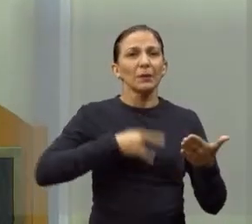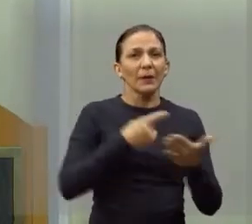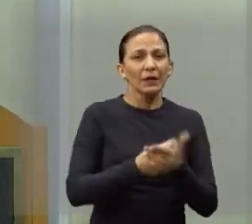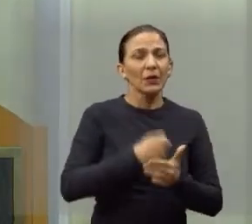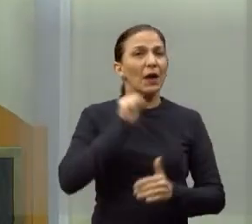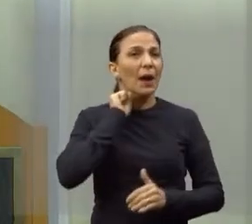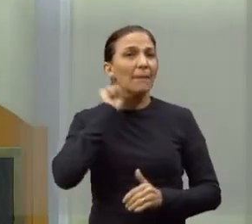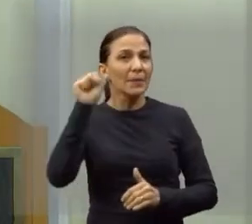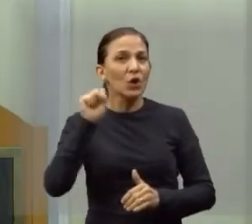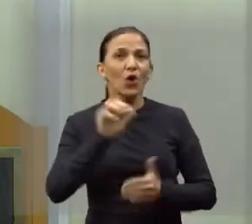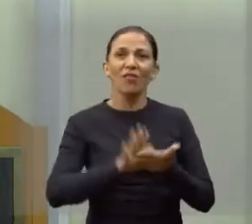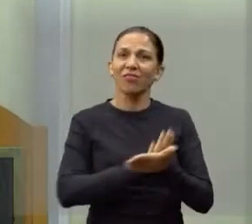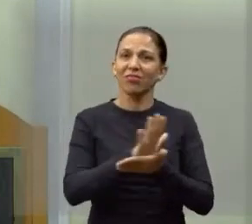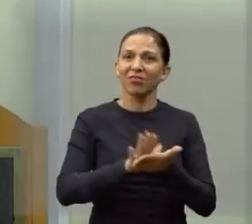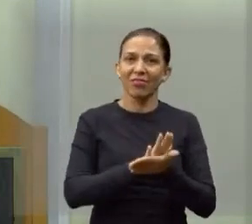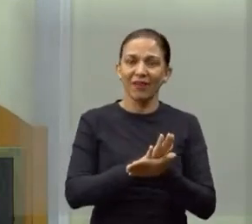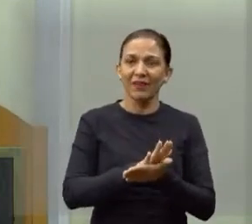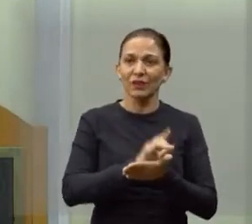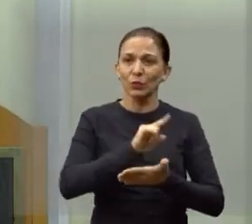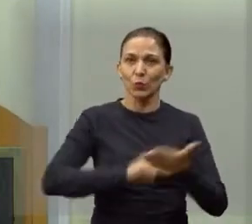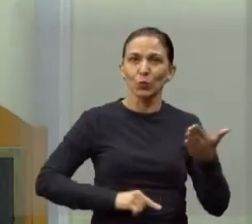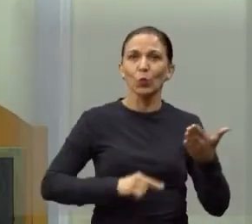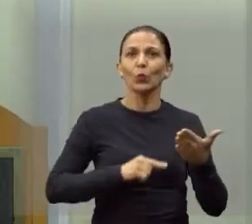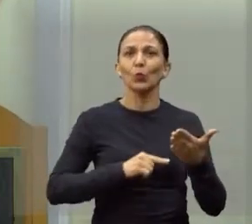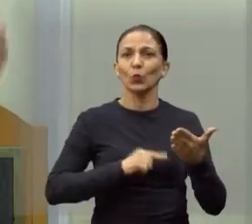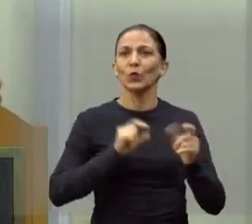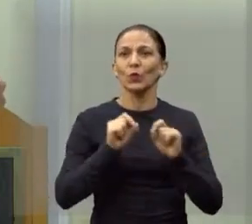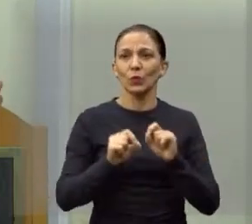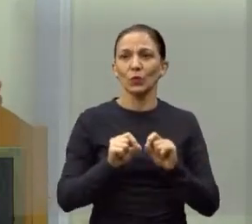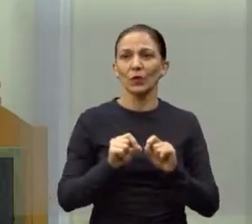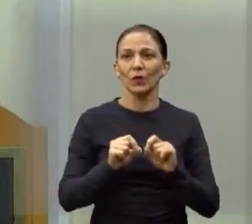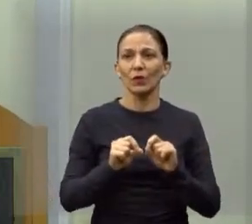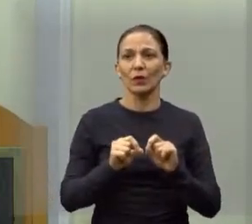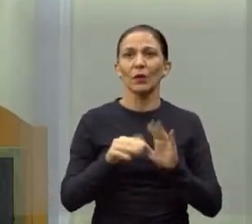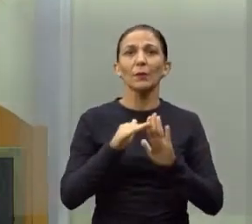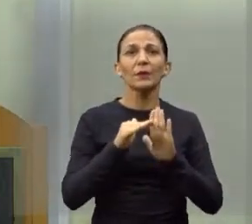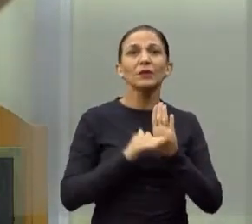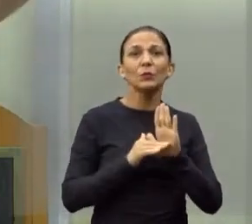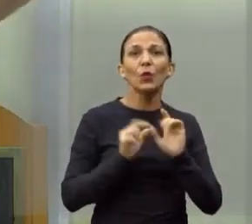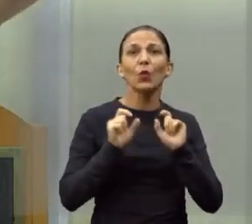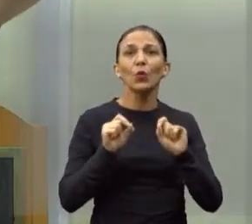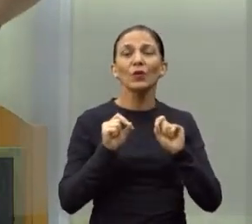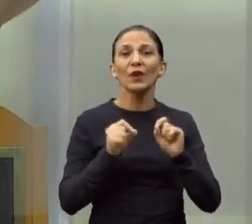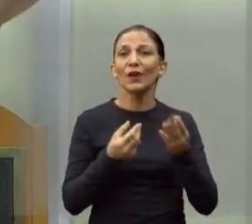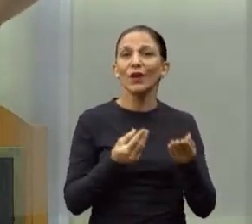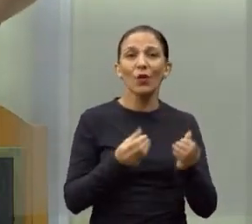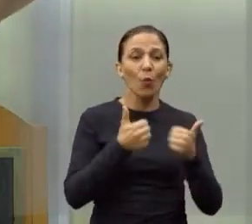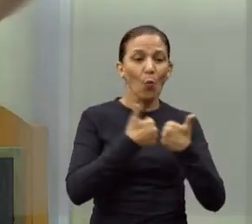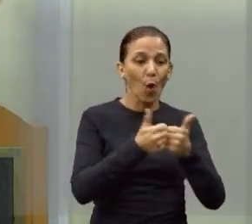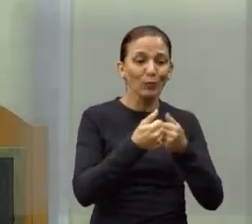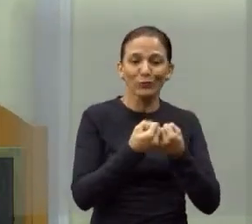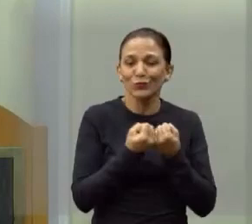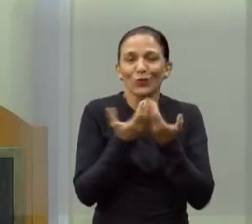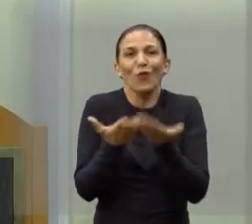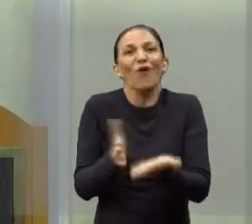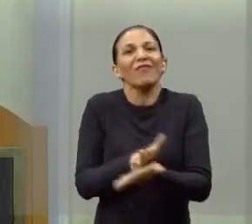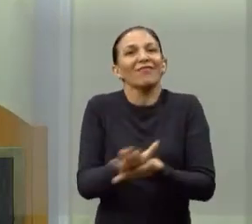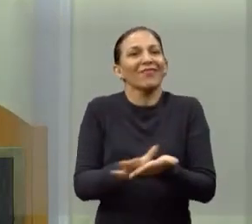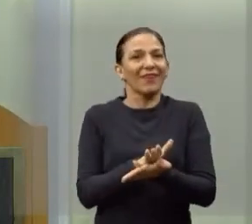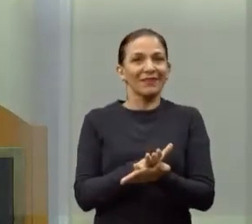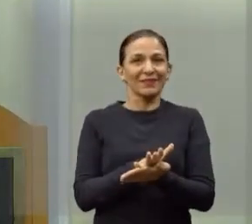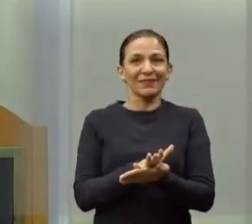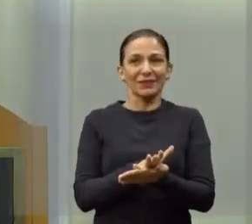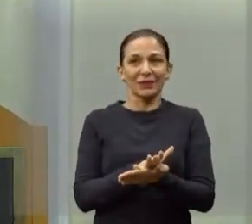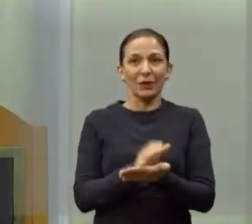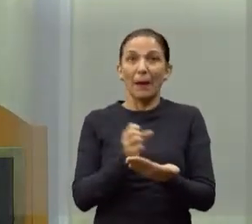requerimento. E eu parto do princípio de quê, Fernandão? Não foi entregue. De que não foi entregue. Mas eu não tenho